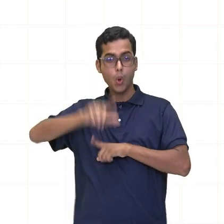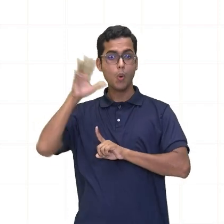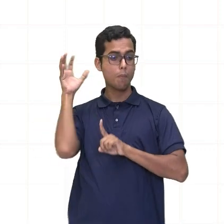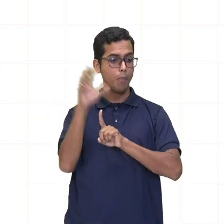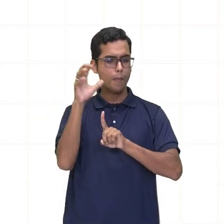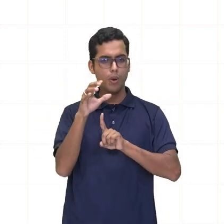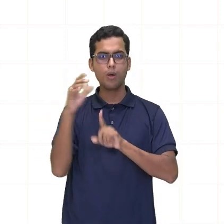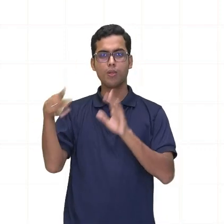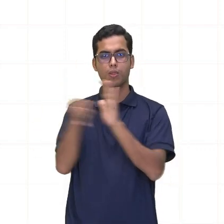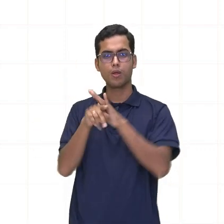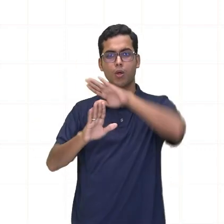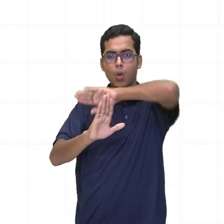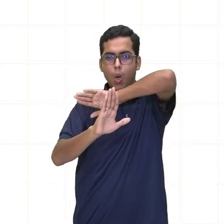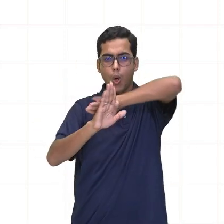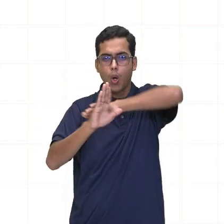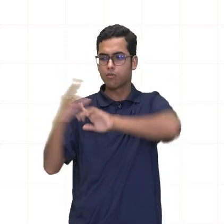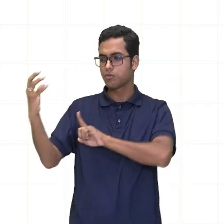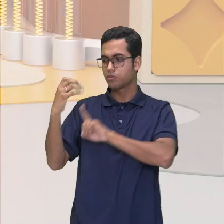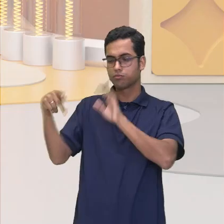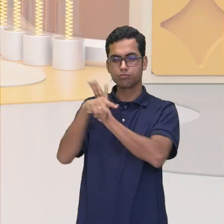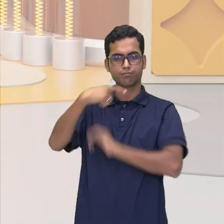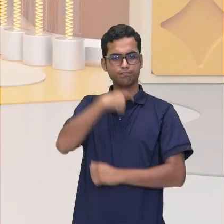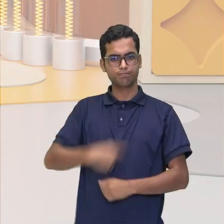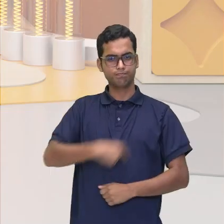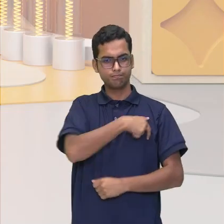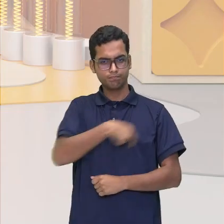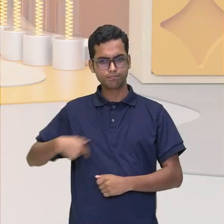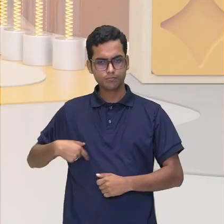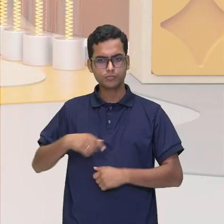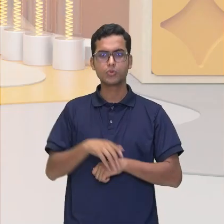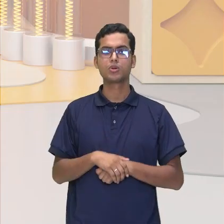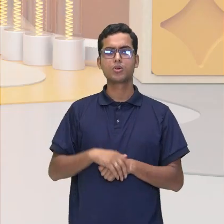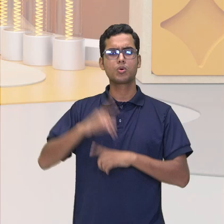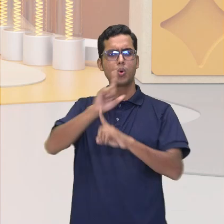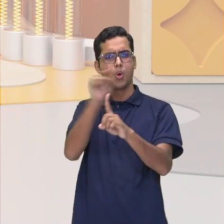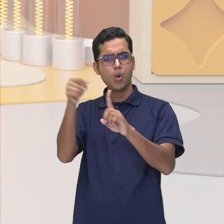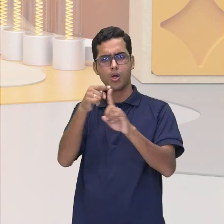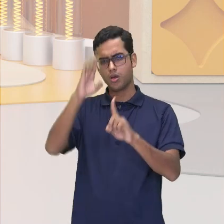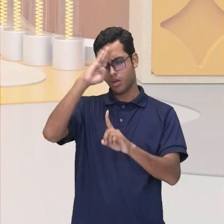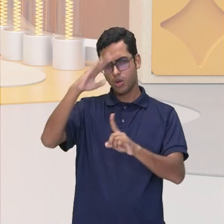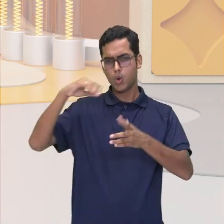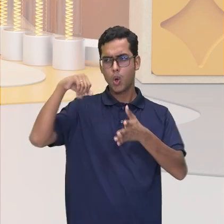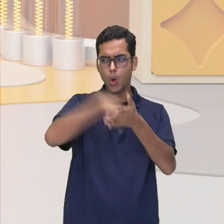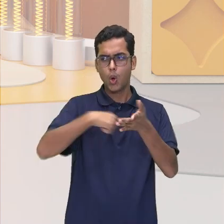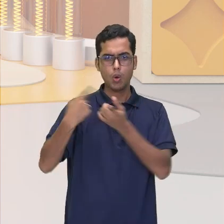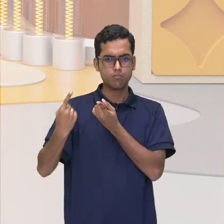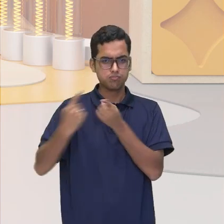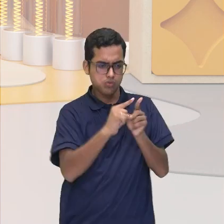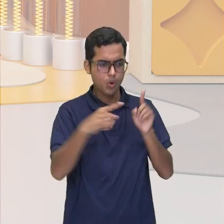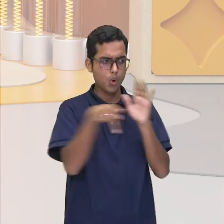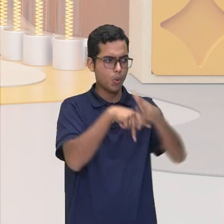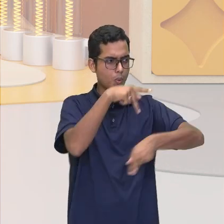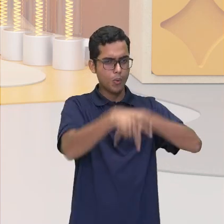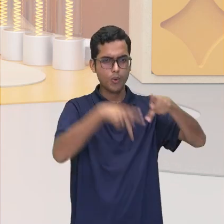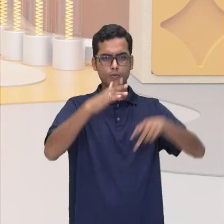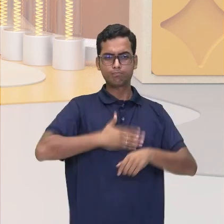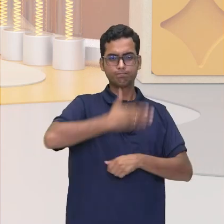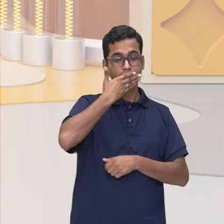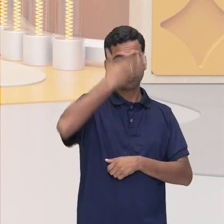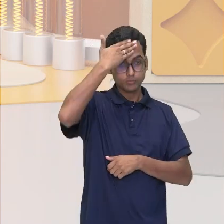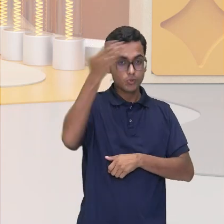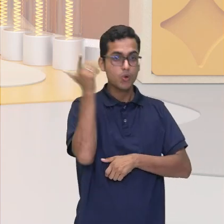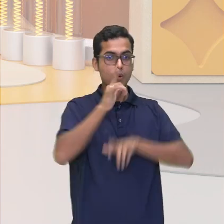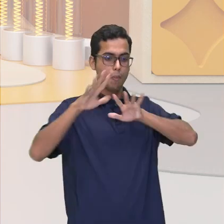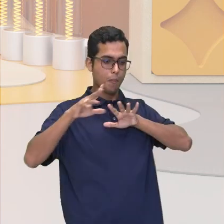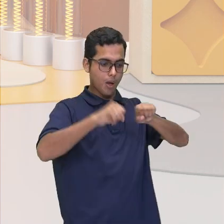influenciadas pelas cruzadas, que tinham como objetivo lutar contra os muçulmanos para reconquistar a Terra Santa. Então,